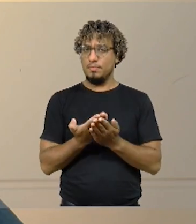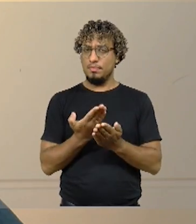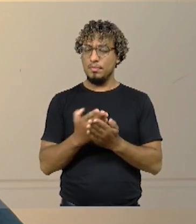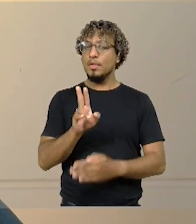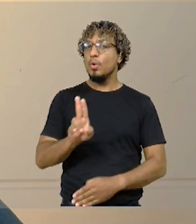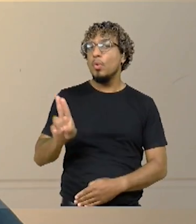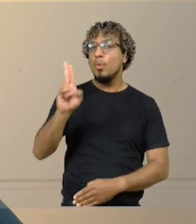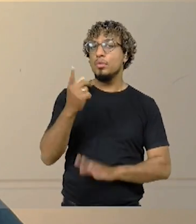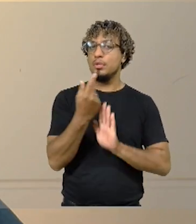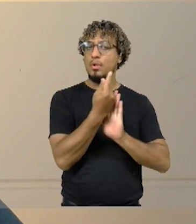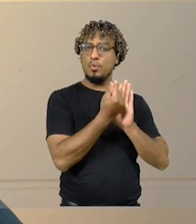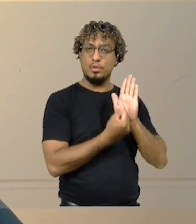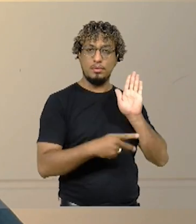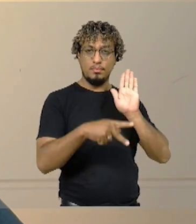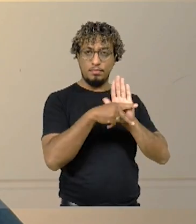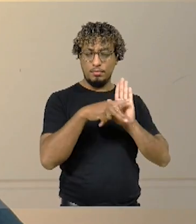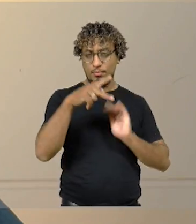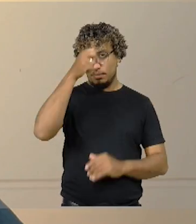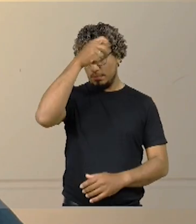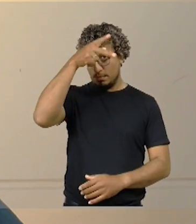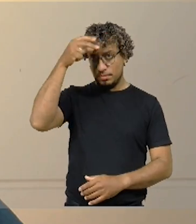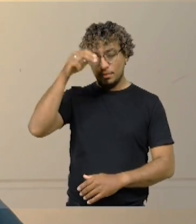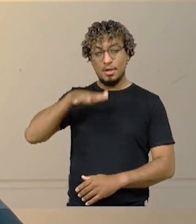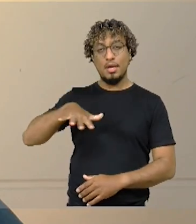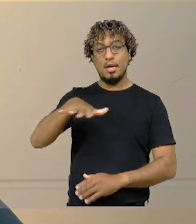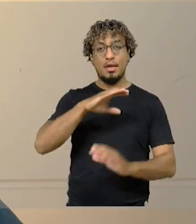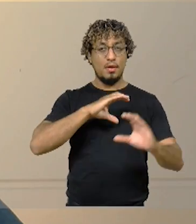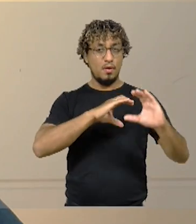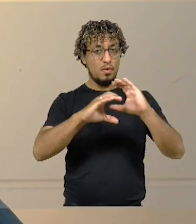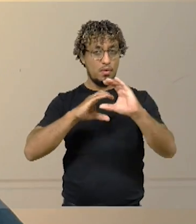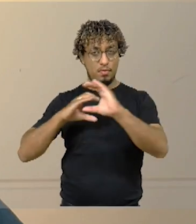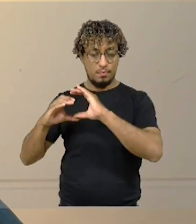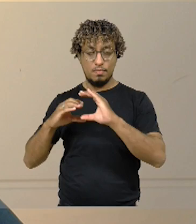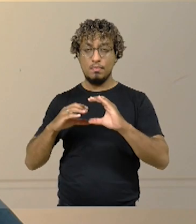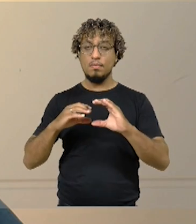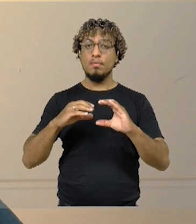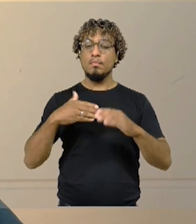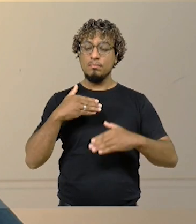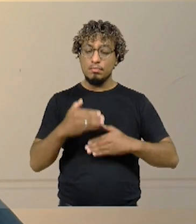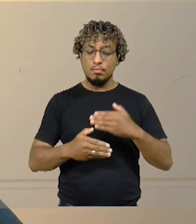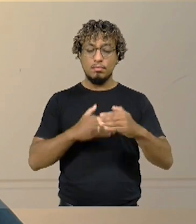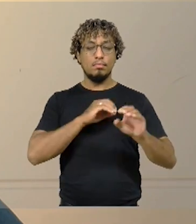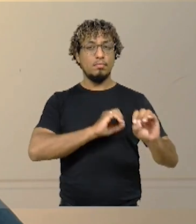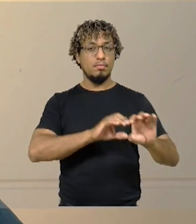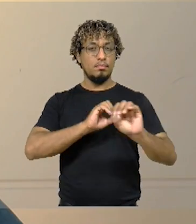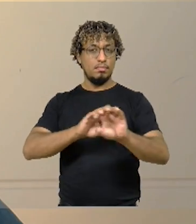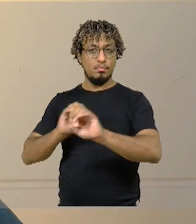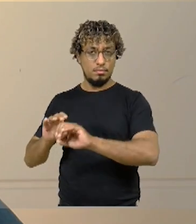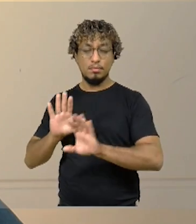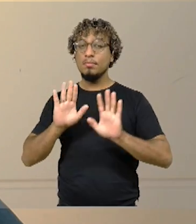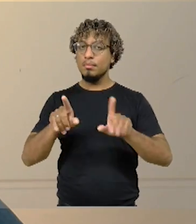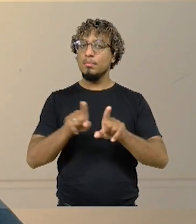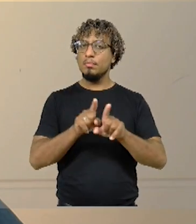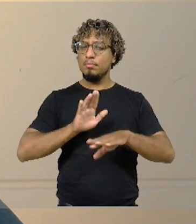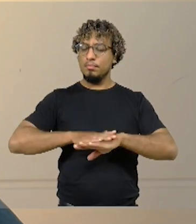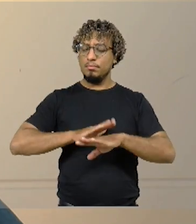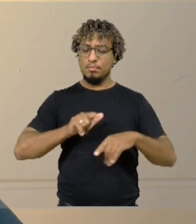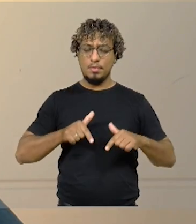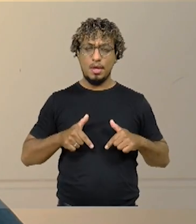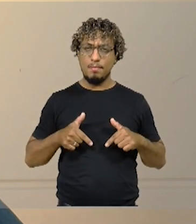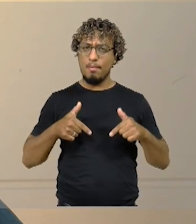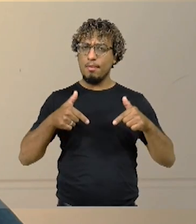entrevistas serão diárias e vão até o dia 11 de setembro, às 9 da manhã na rádio e 12h30 aqui dentro do nosso telejornal. Na sabatina da